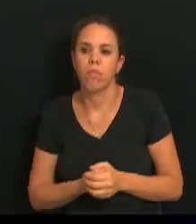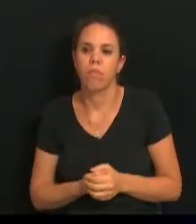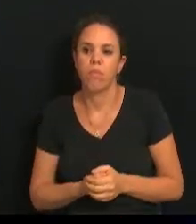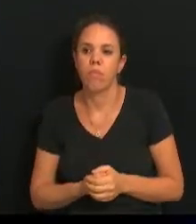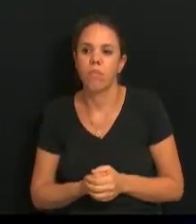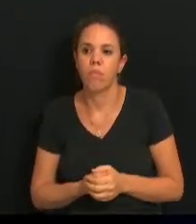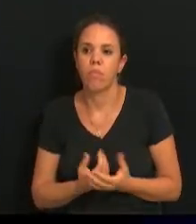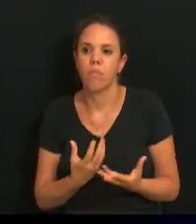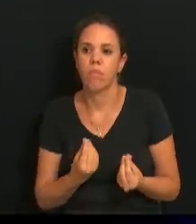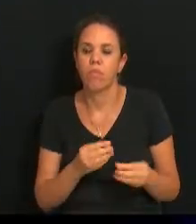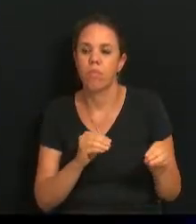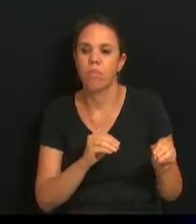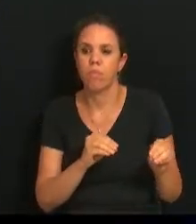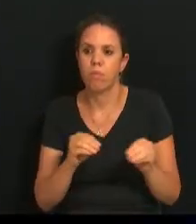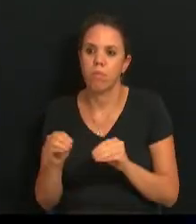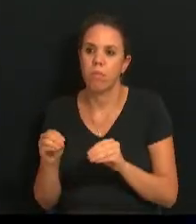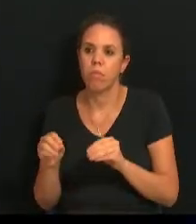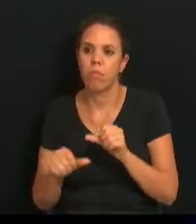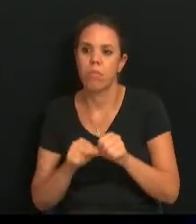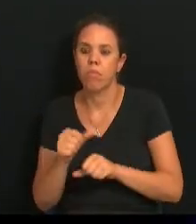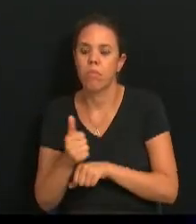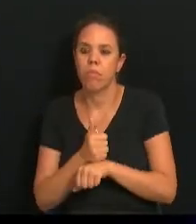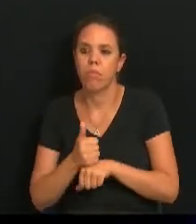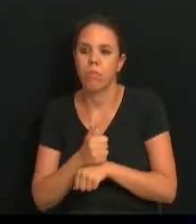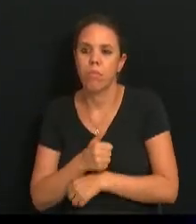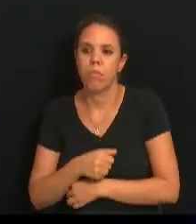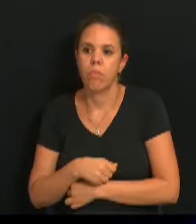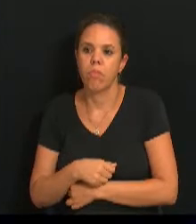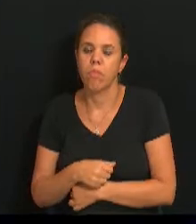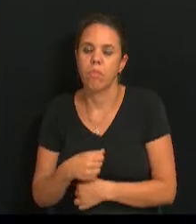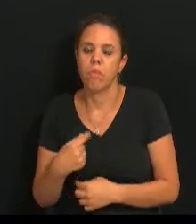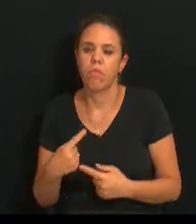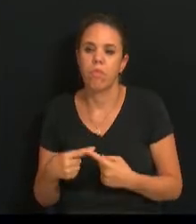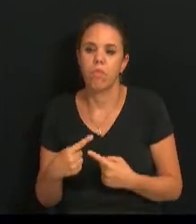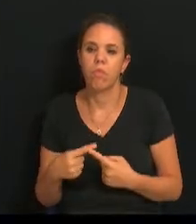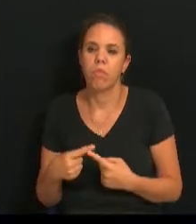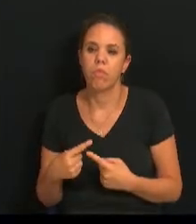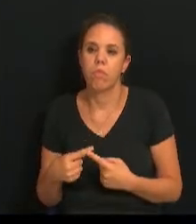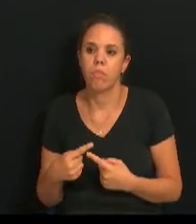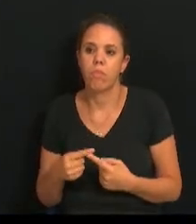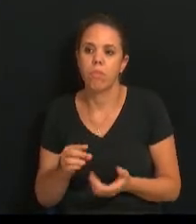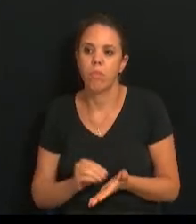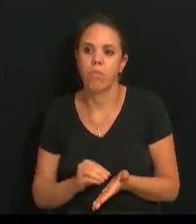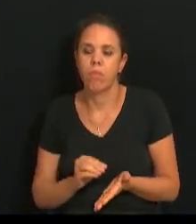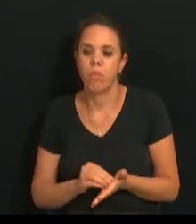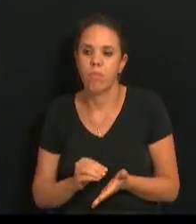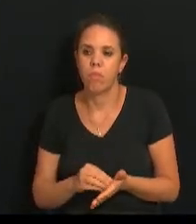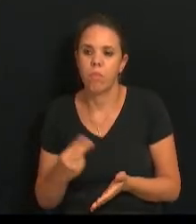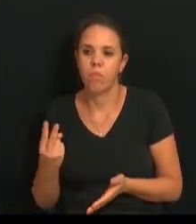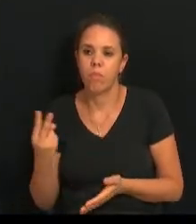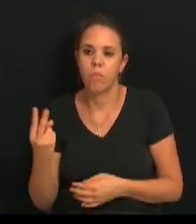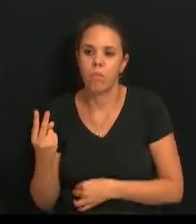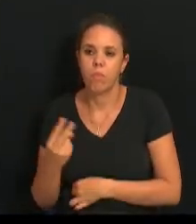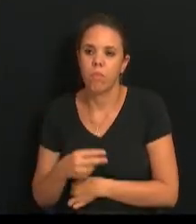muita migração, está virando um cargo de transição. Por quê? Por falta desse reconhecimento,